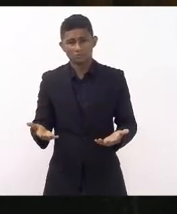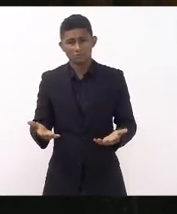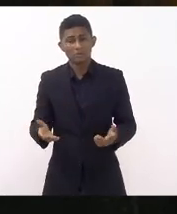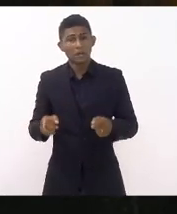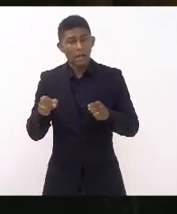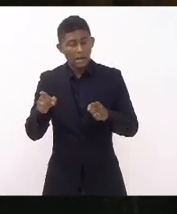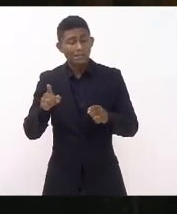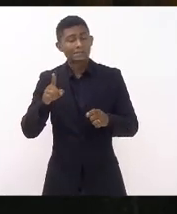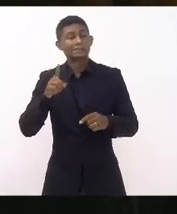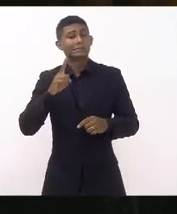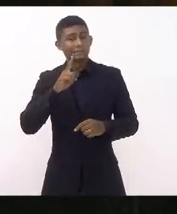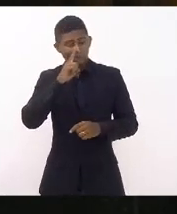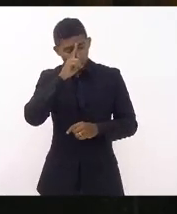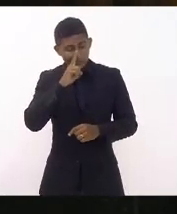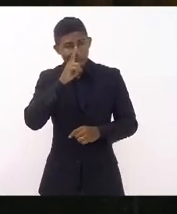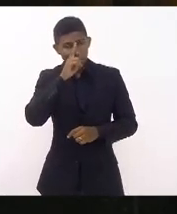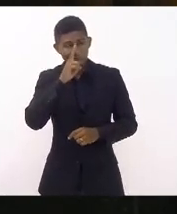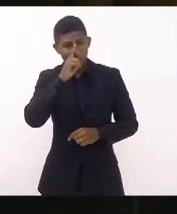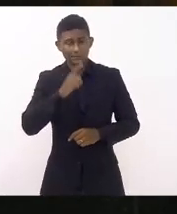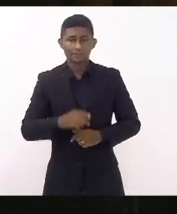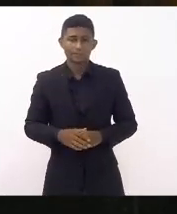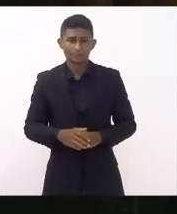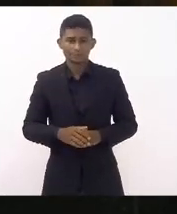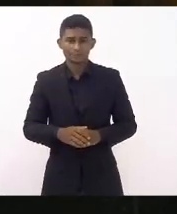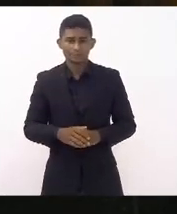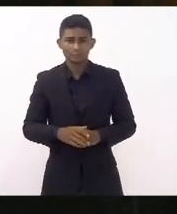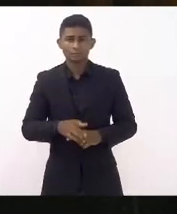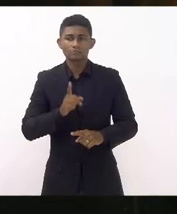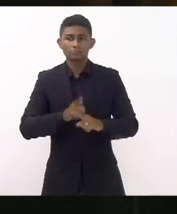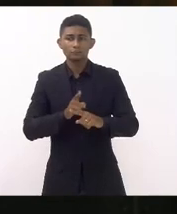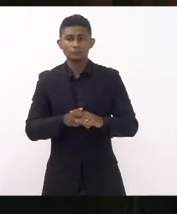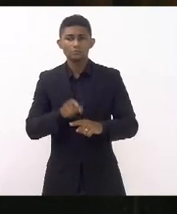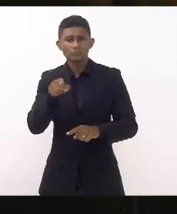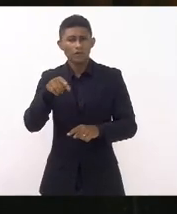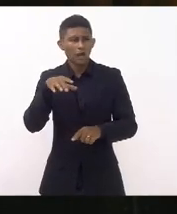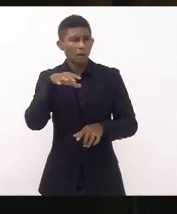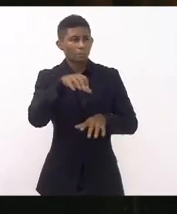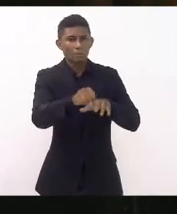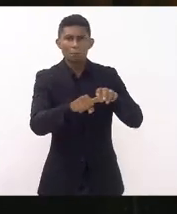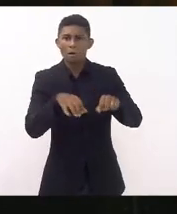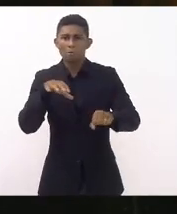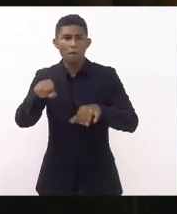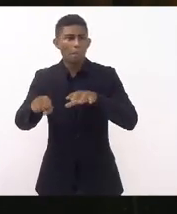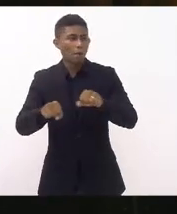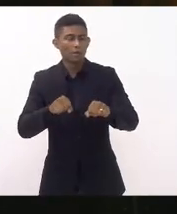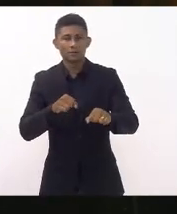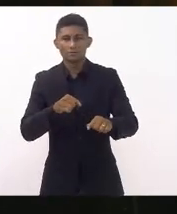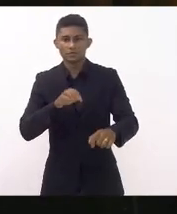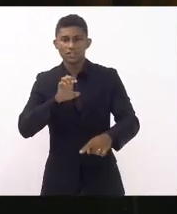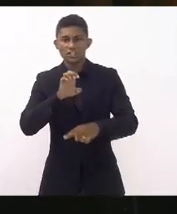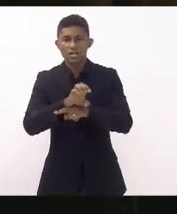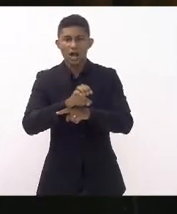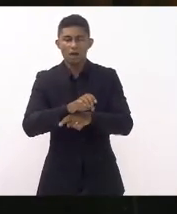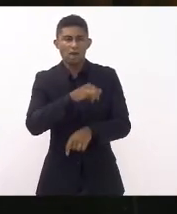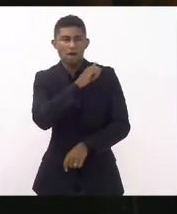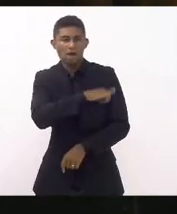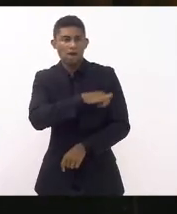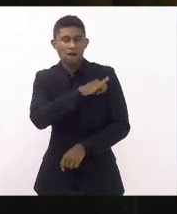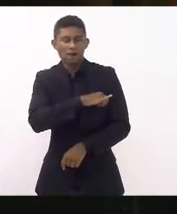um precedente perigoso. Muito mais do que conquistar e manter um Estado, o partido tem